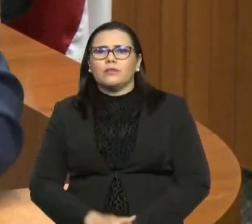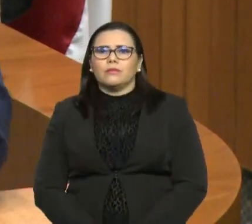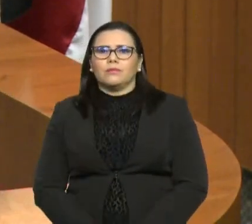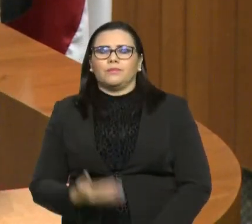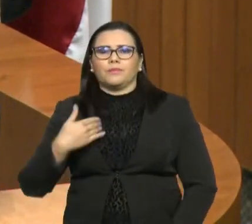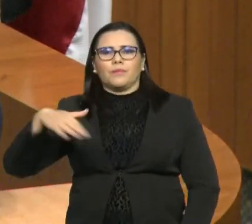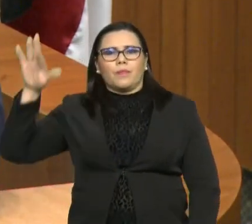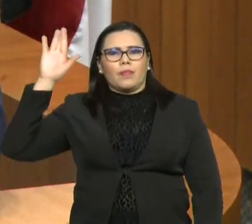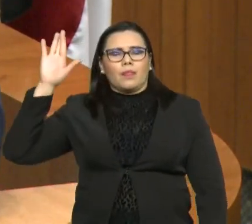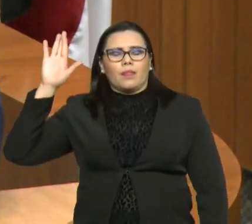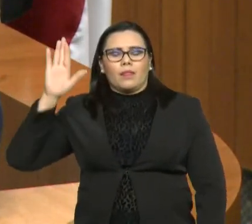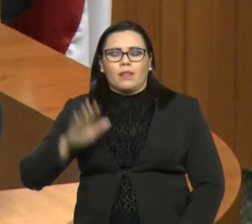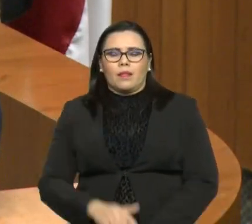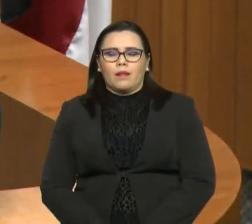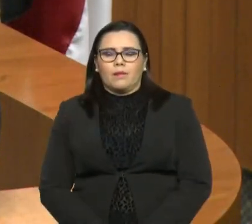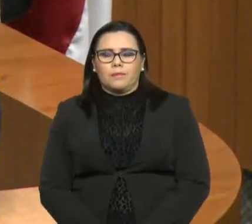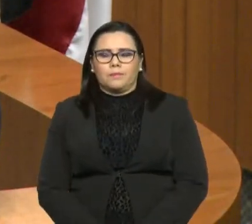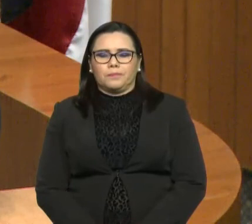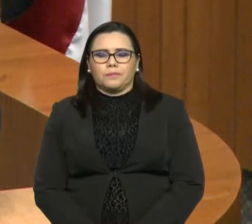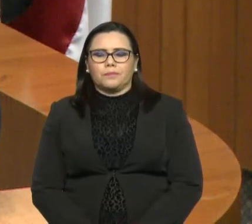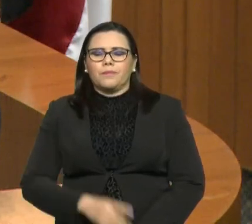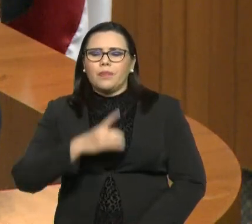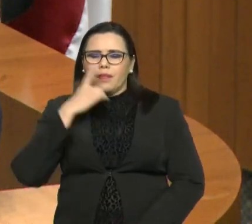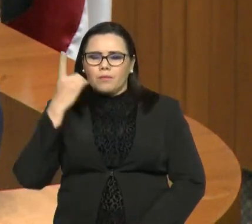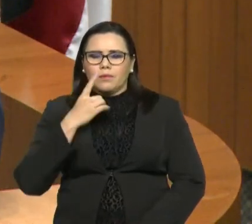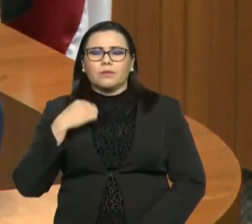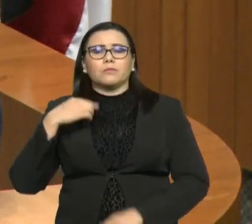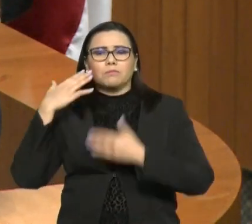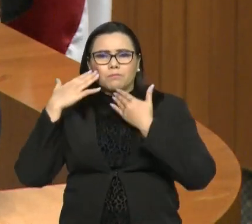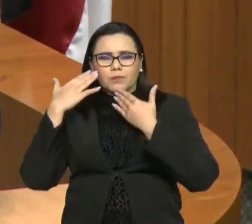Deputado Eric, muito obrigado pela sua